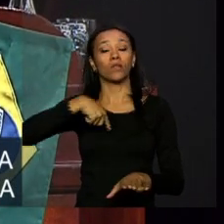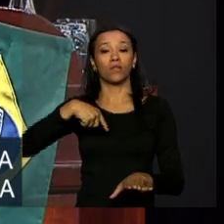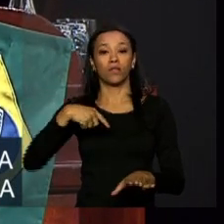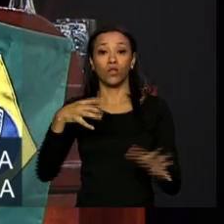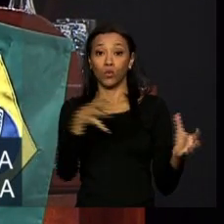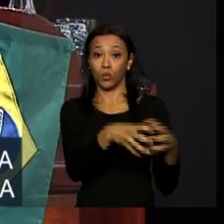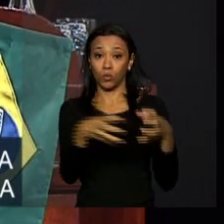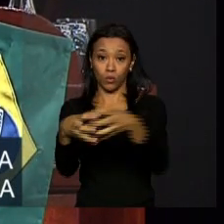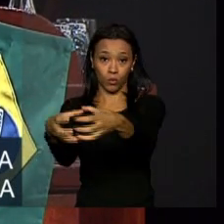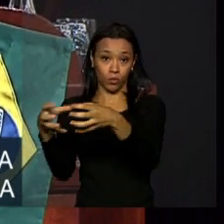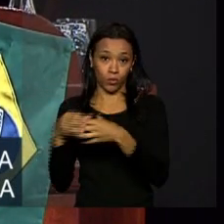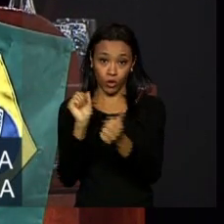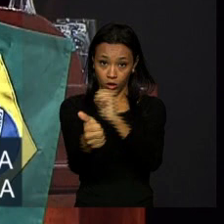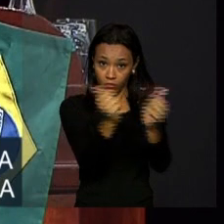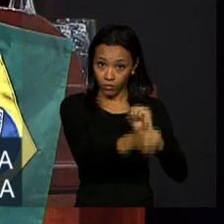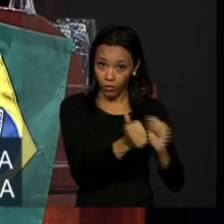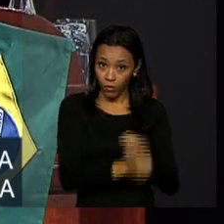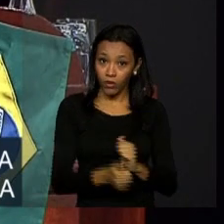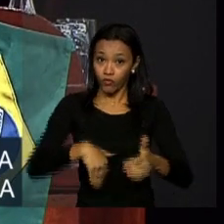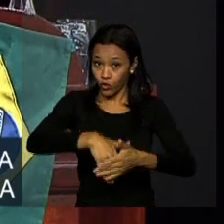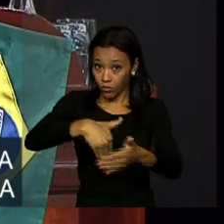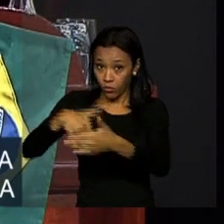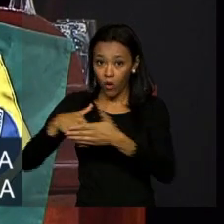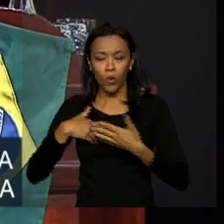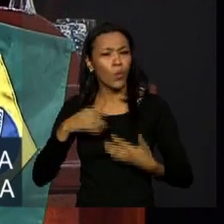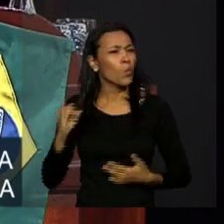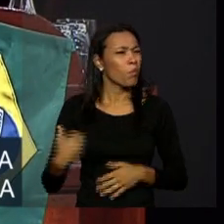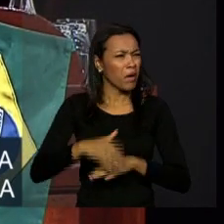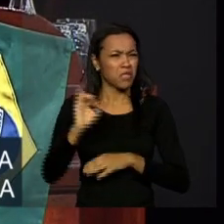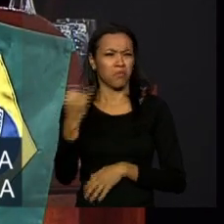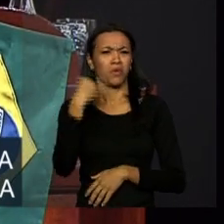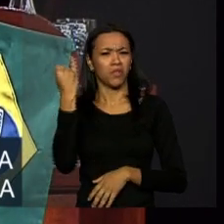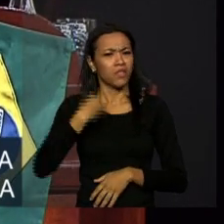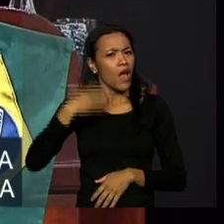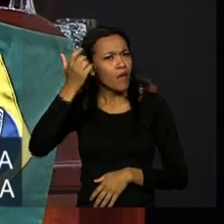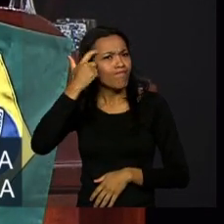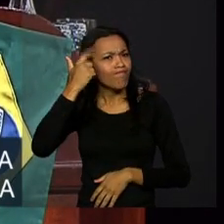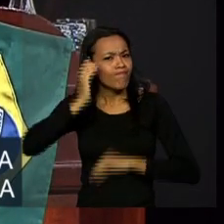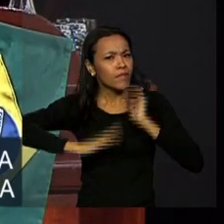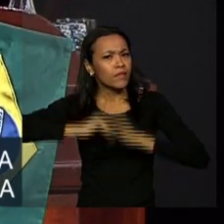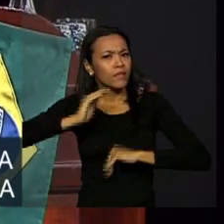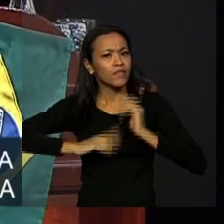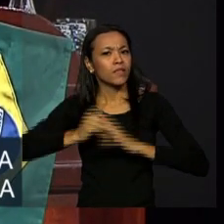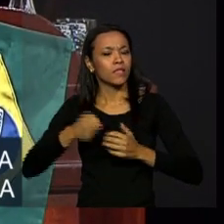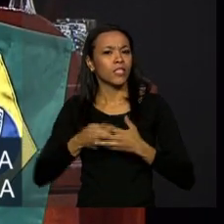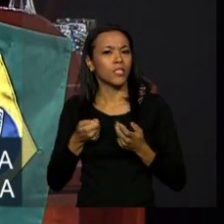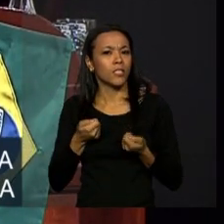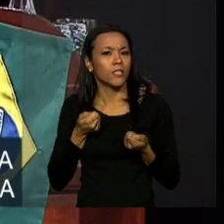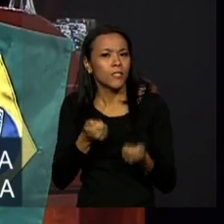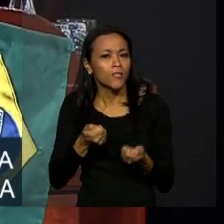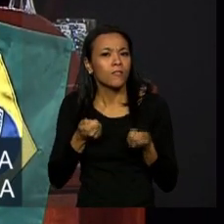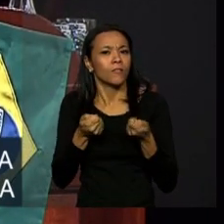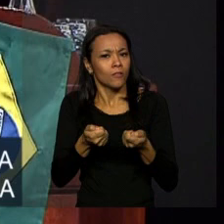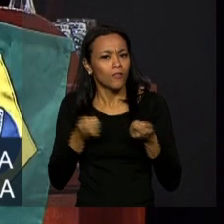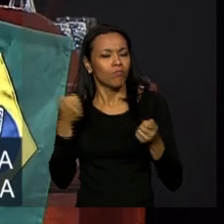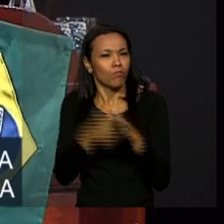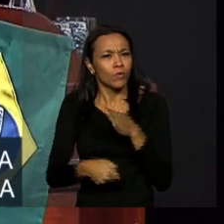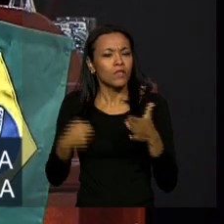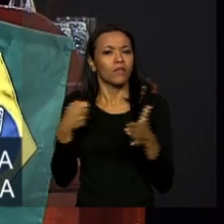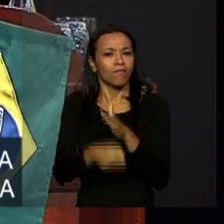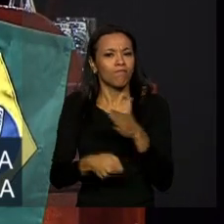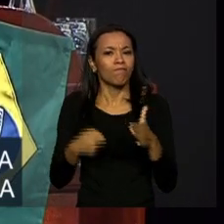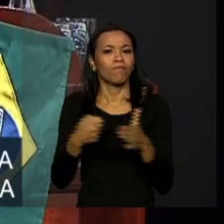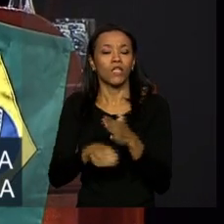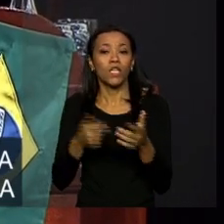futebol o que importa é ser capaz de insistir e de buscar